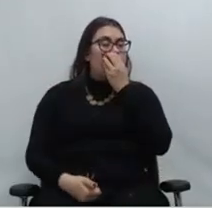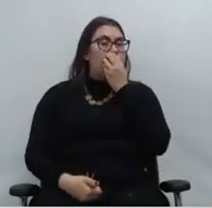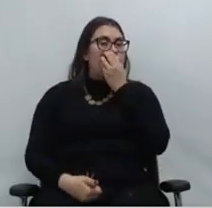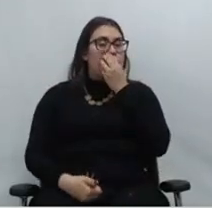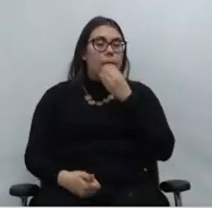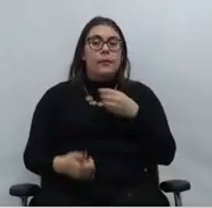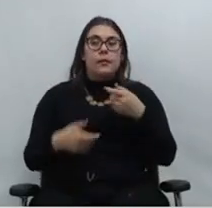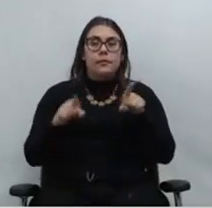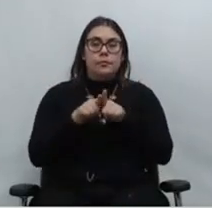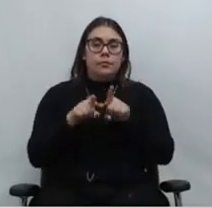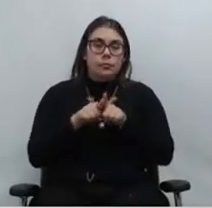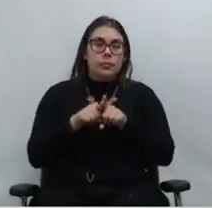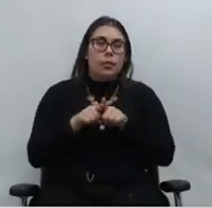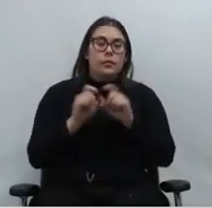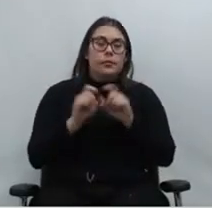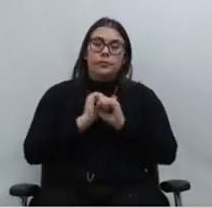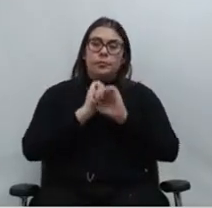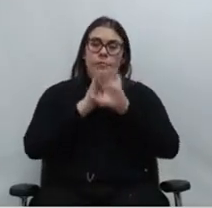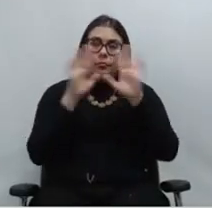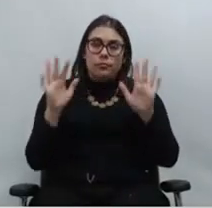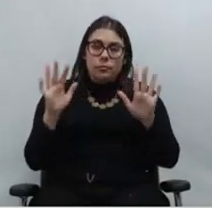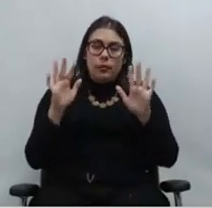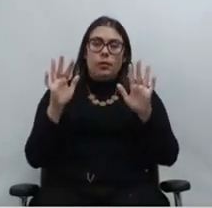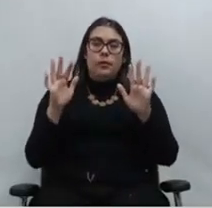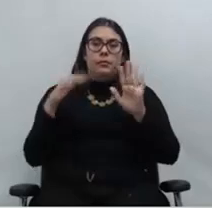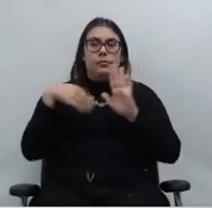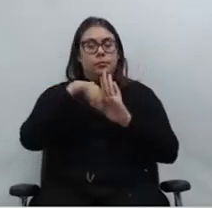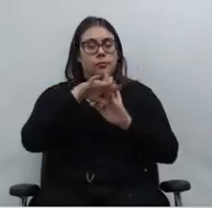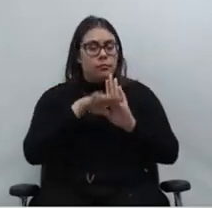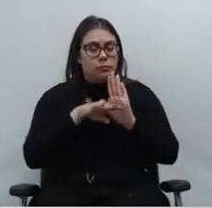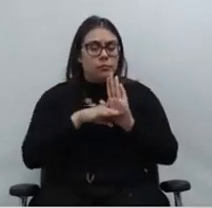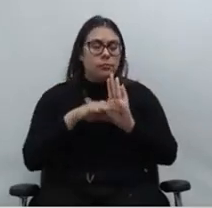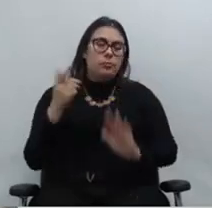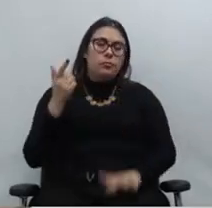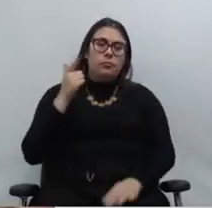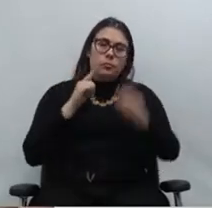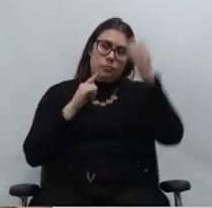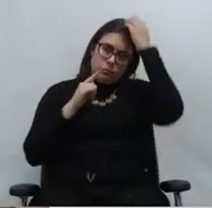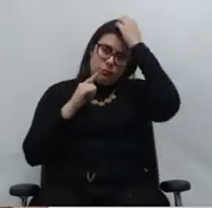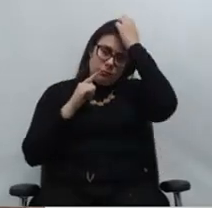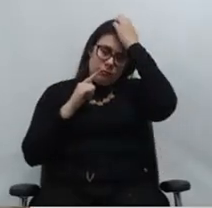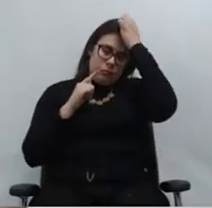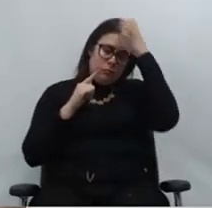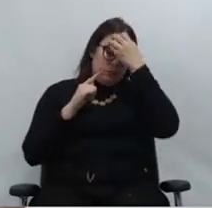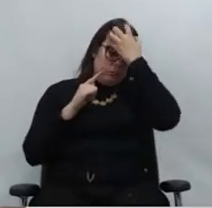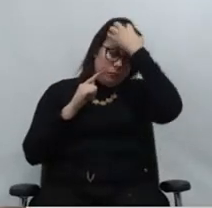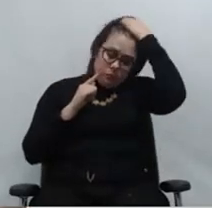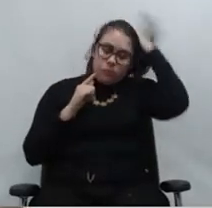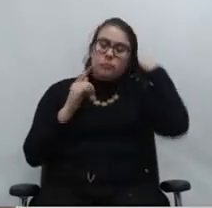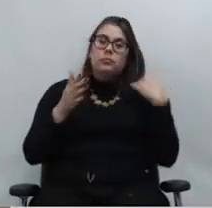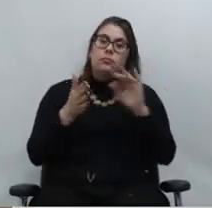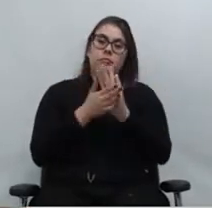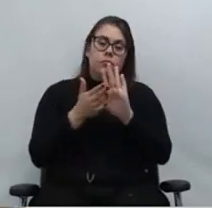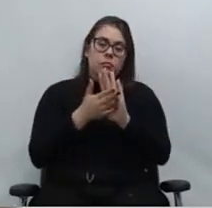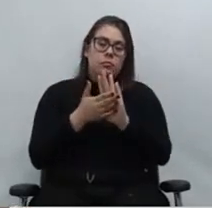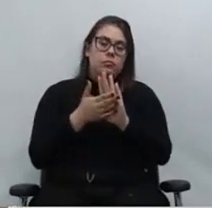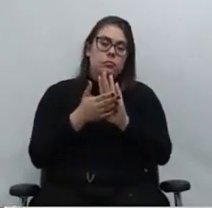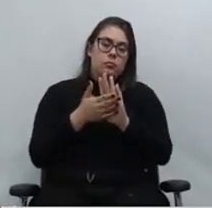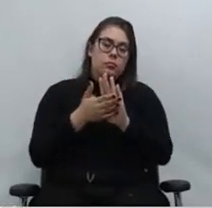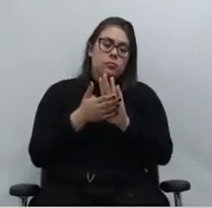para que esclareça de forma mais transparente planos, programas, projetos, para além da demonstração contábil da proposta, detalhamento das